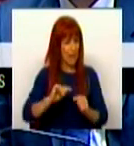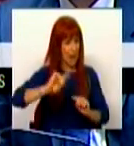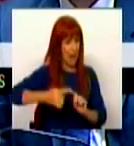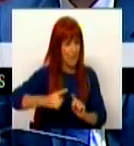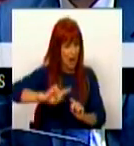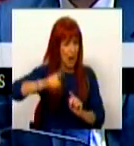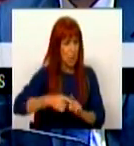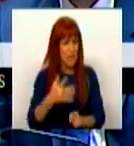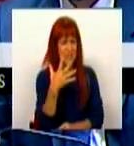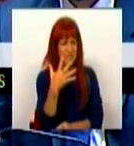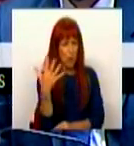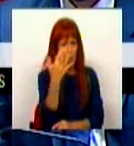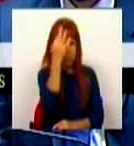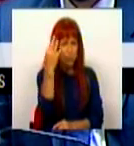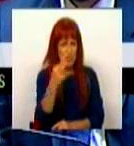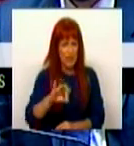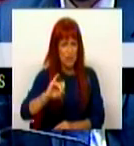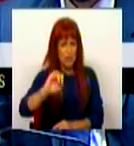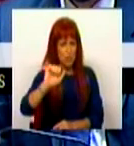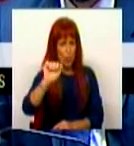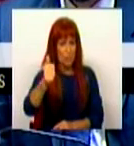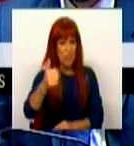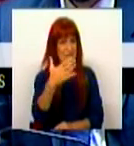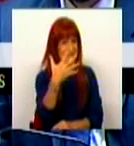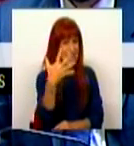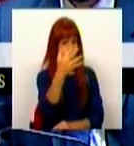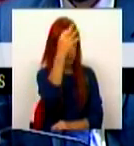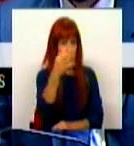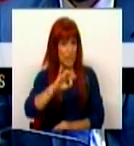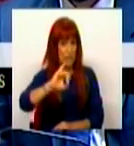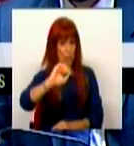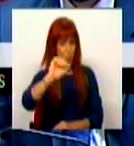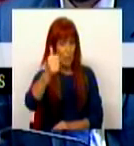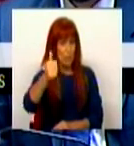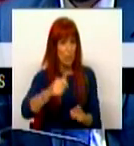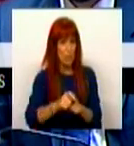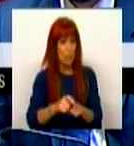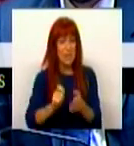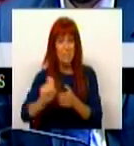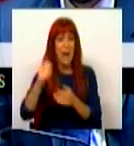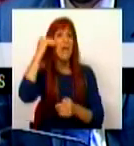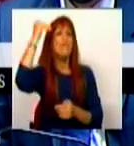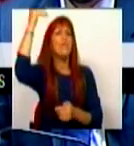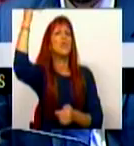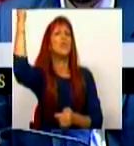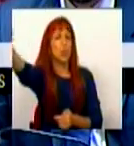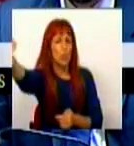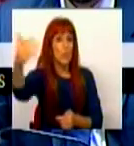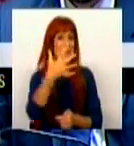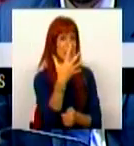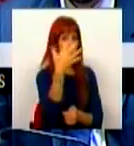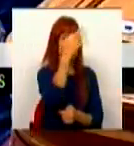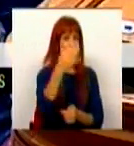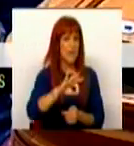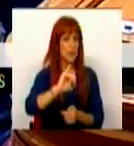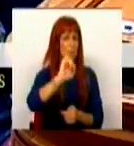ano, 5% do PIB, 5% do PIB para ser pago no futuro.